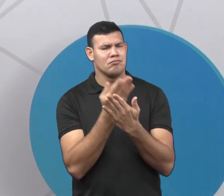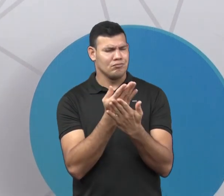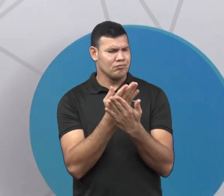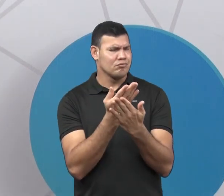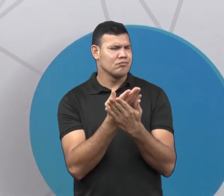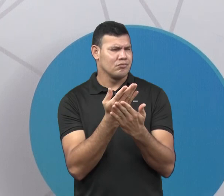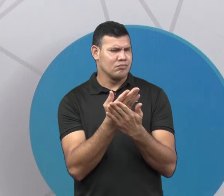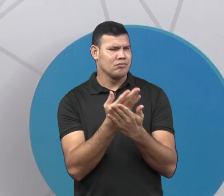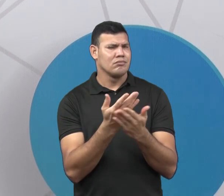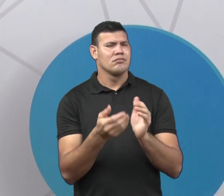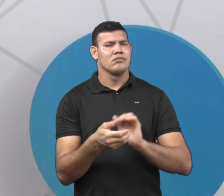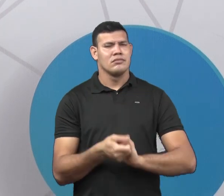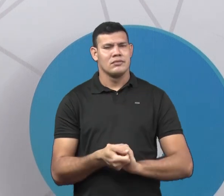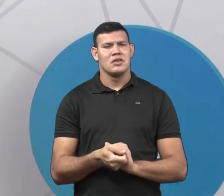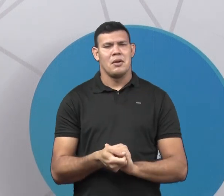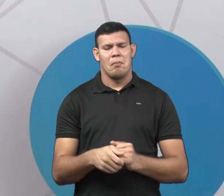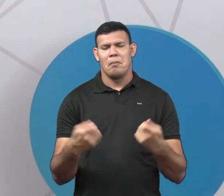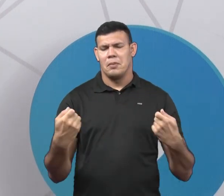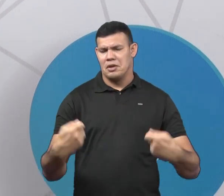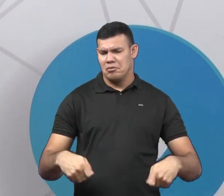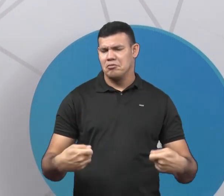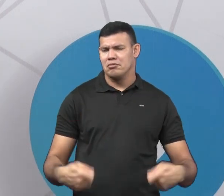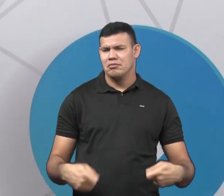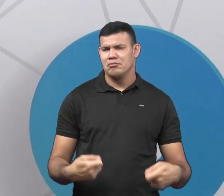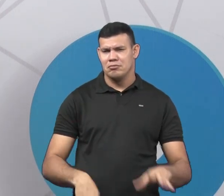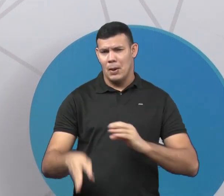for necessário e lá também vai estar uma